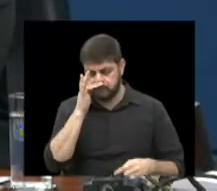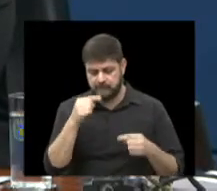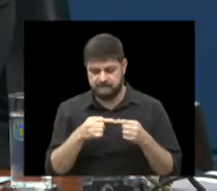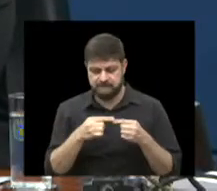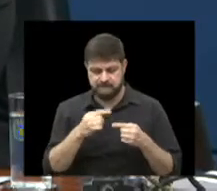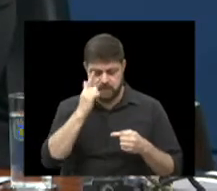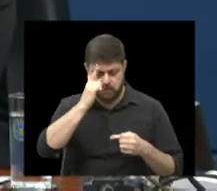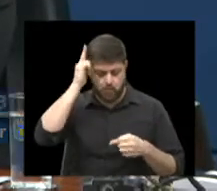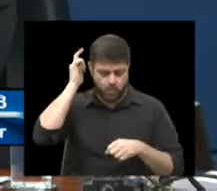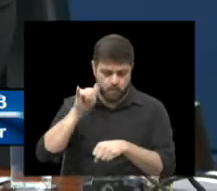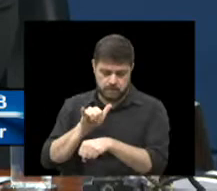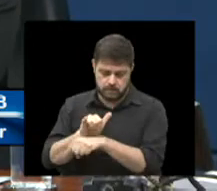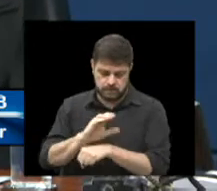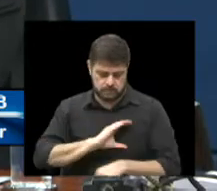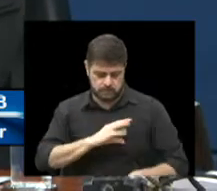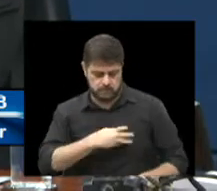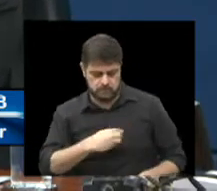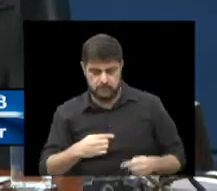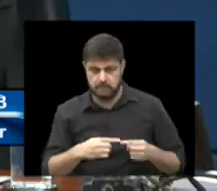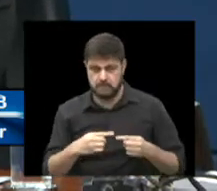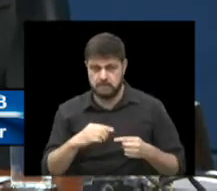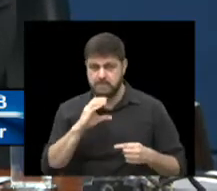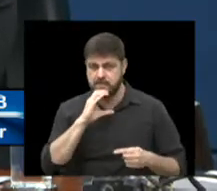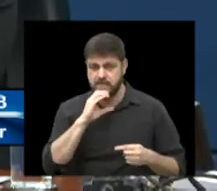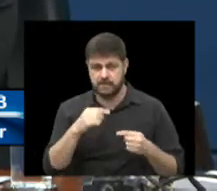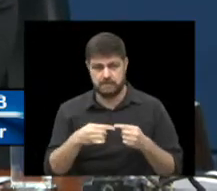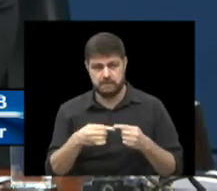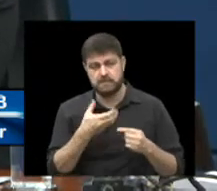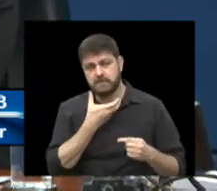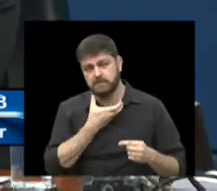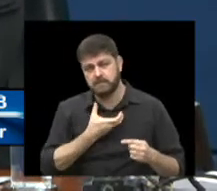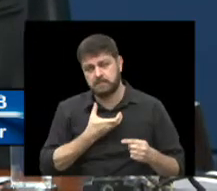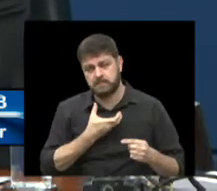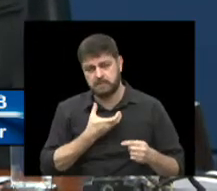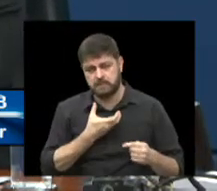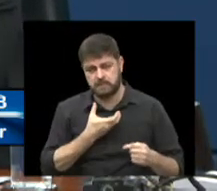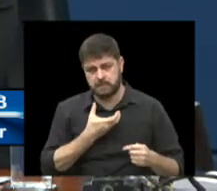sim. Aurélio Cláudio, ausente. Campos Filho, sim. Carlão do PT, sim. Carmo Luiz,